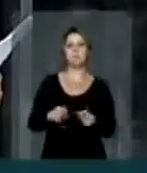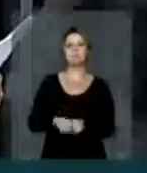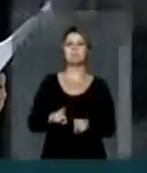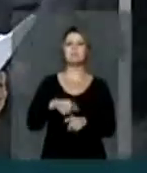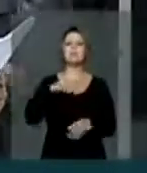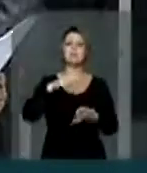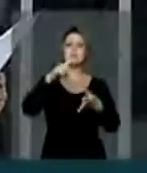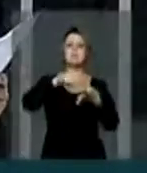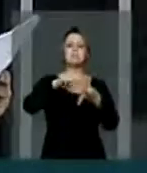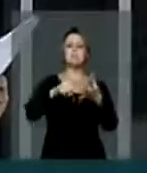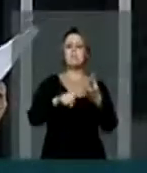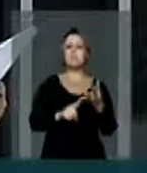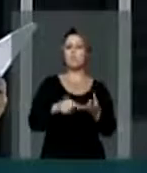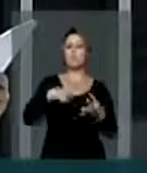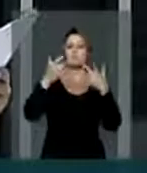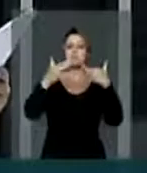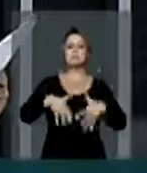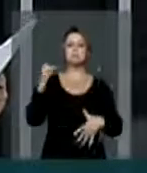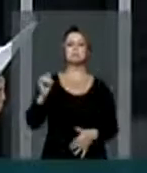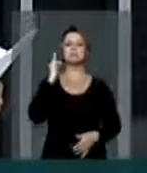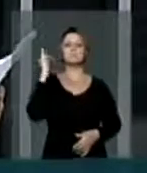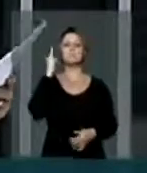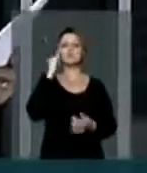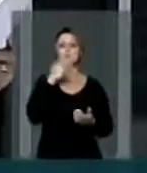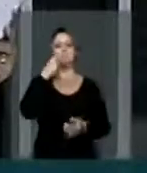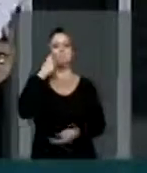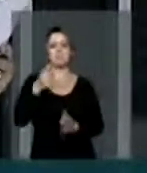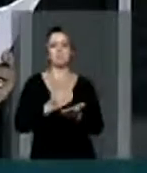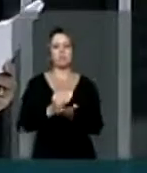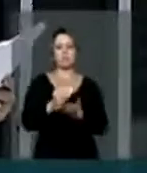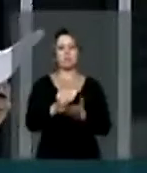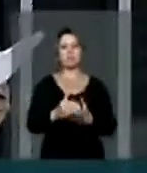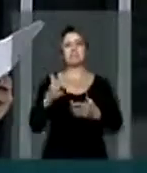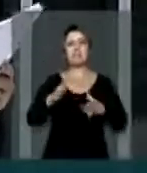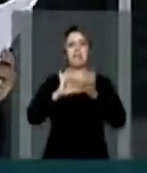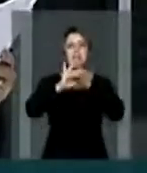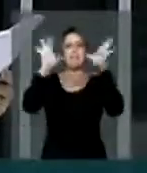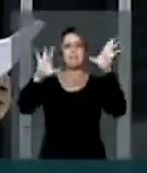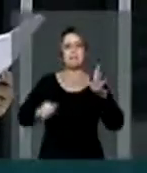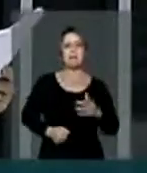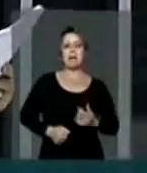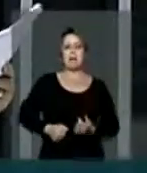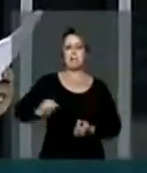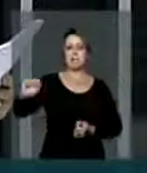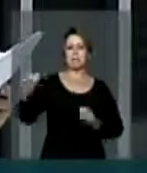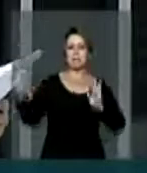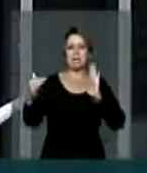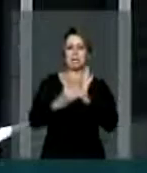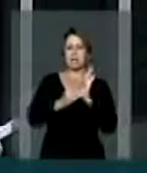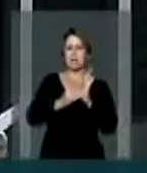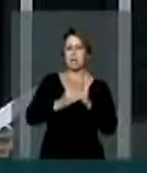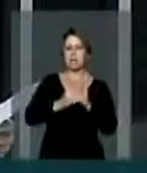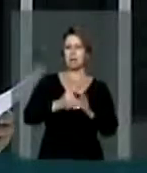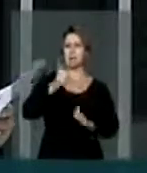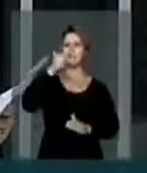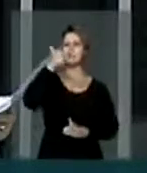temas importantes para o meu discurso, já exposto no início: legalização do aborto até a 12ª